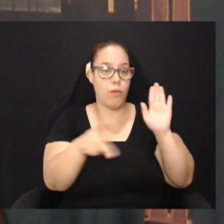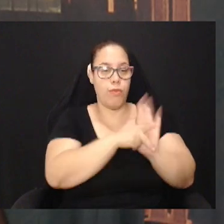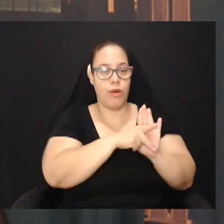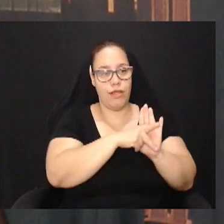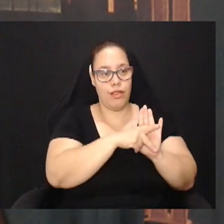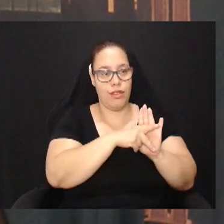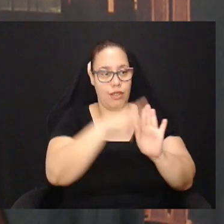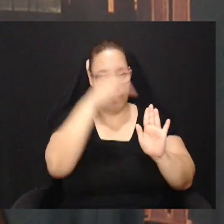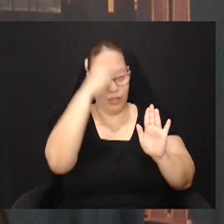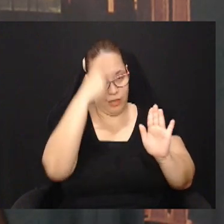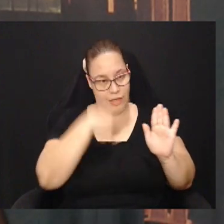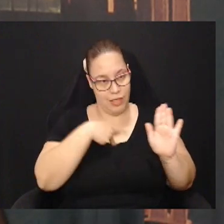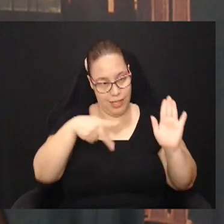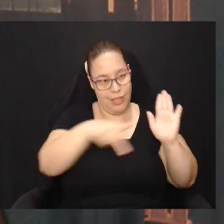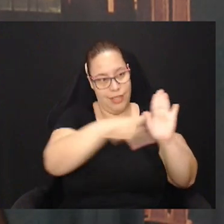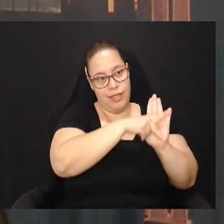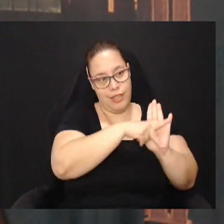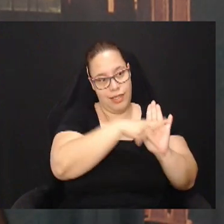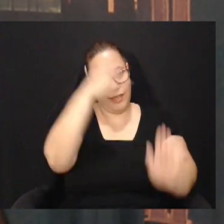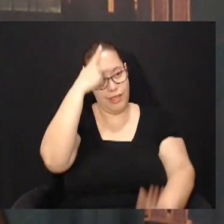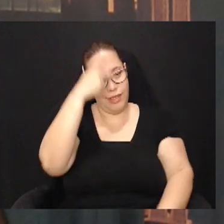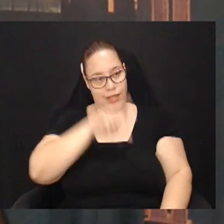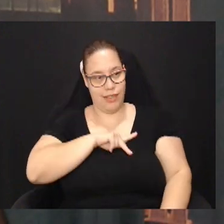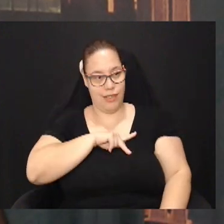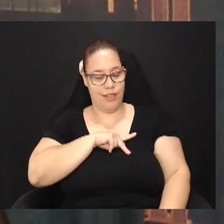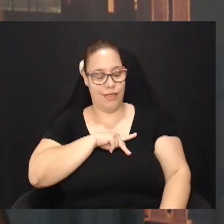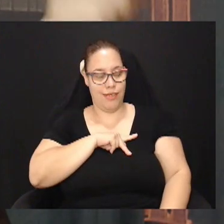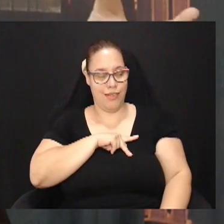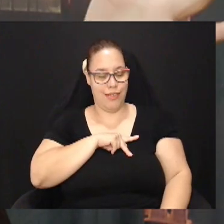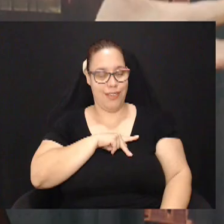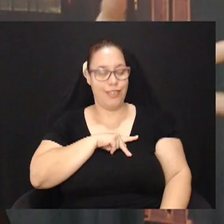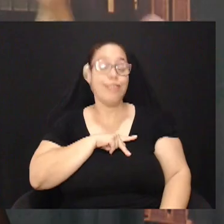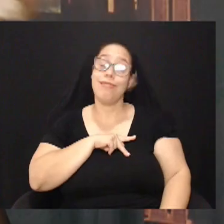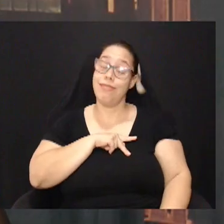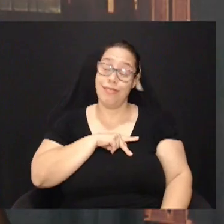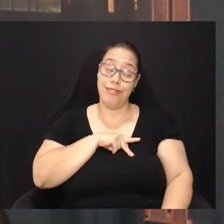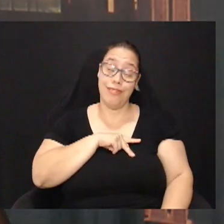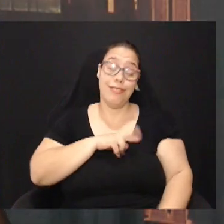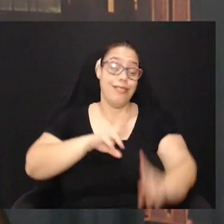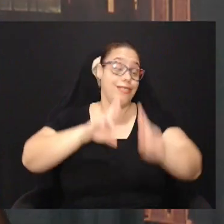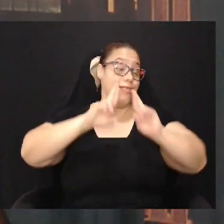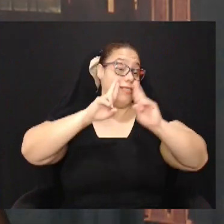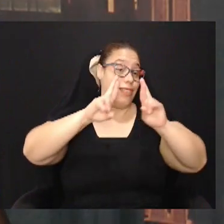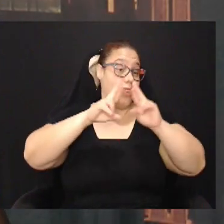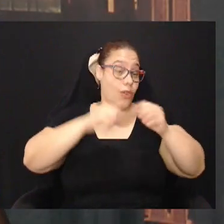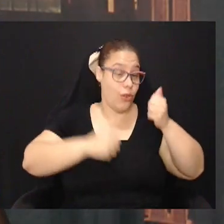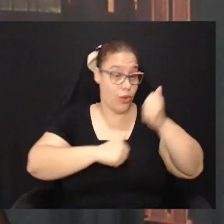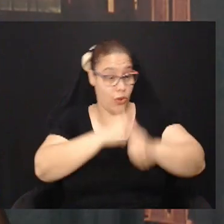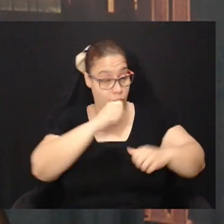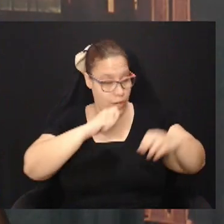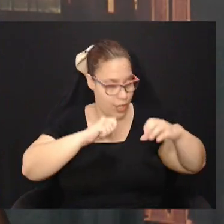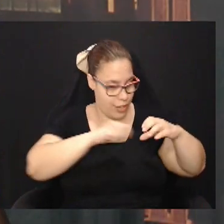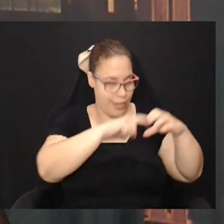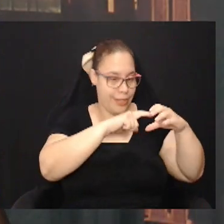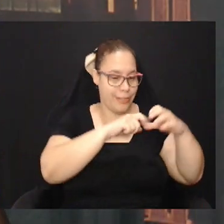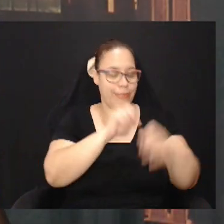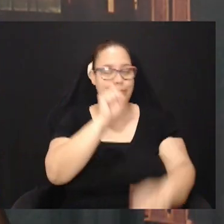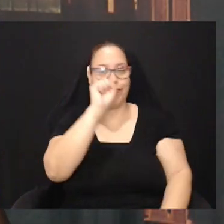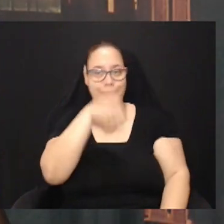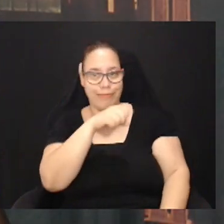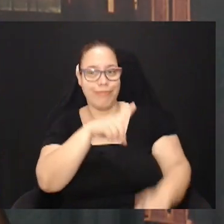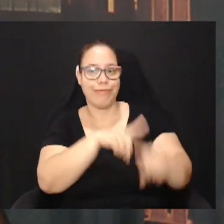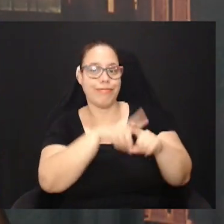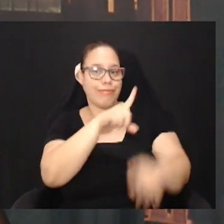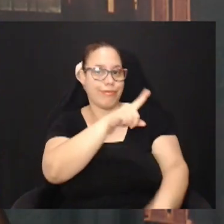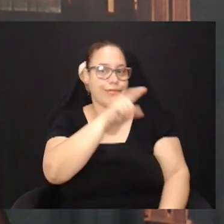ótimo. né? Então, isso que faz a gente torcer por times de futebol, Sim, as nossas escolhas como um modo